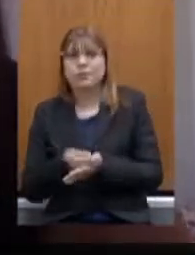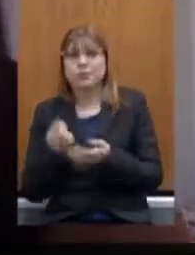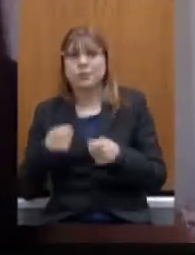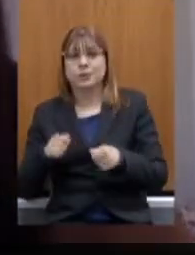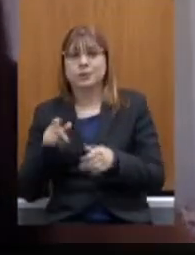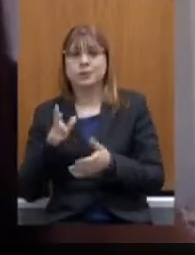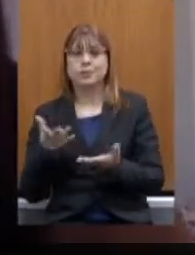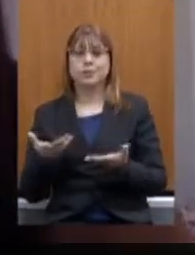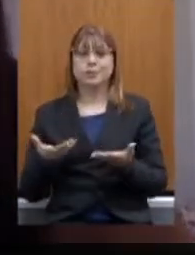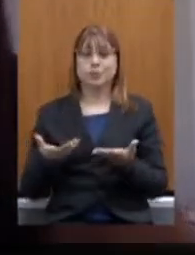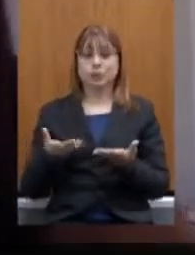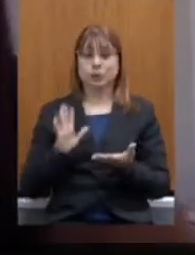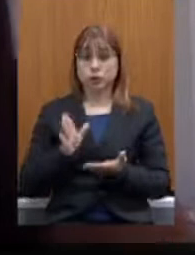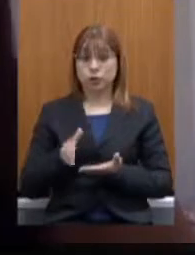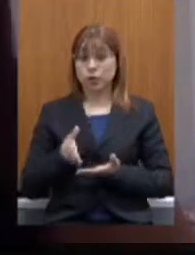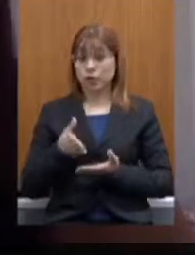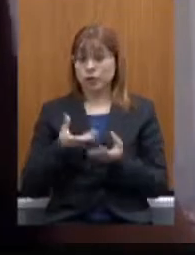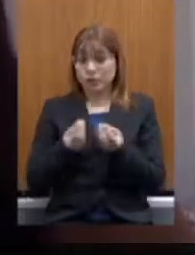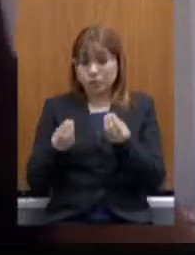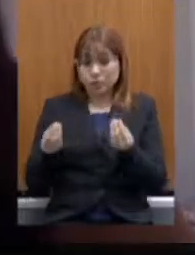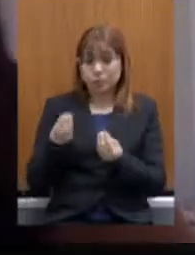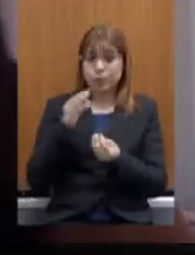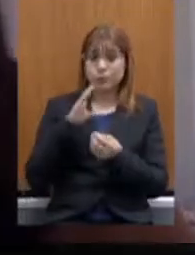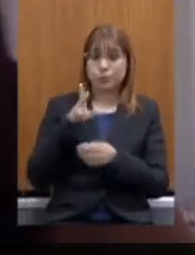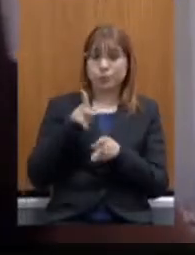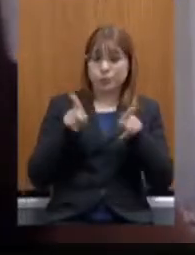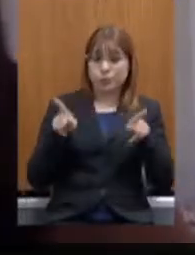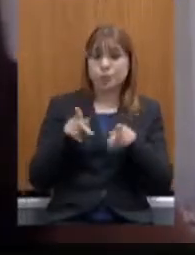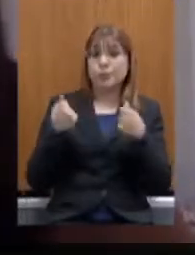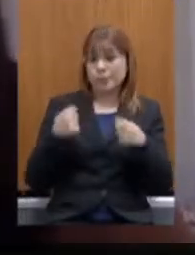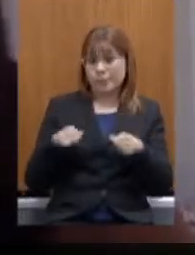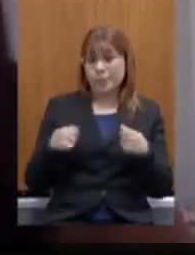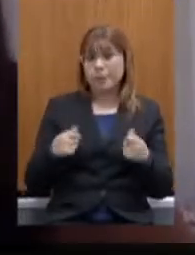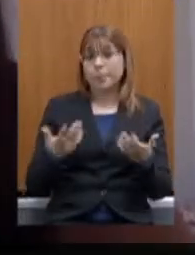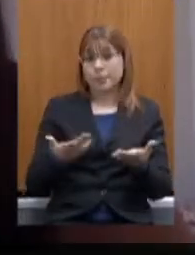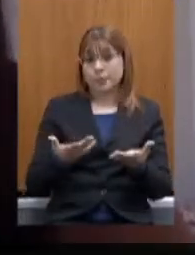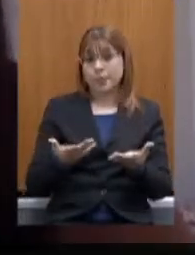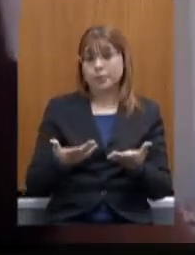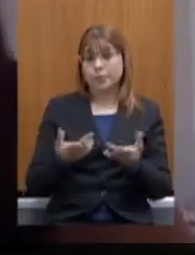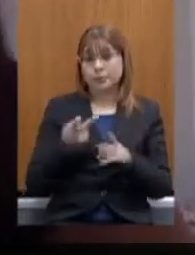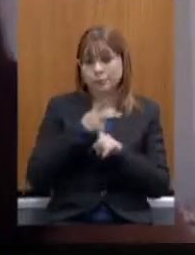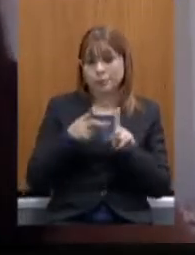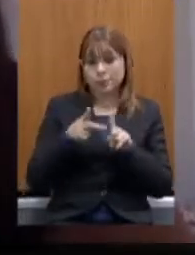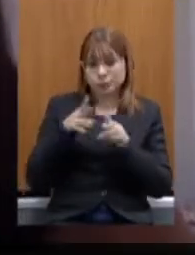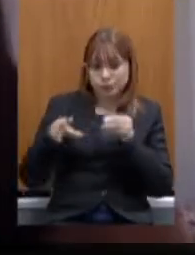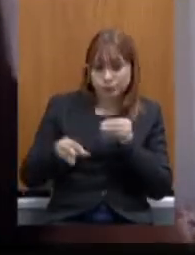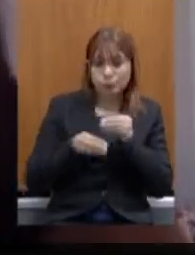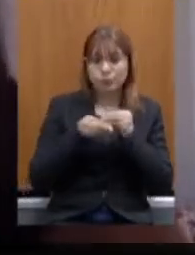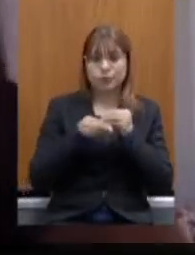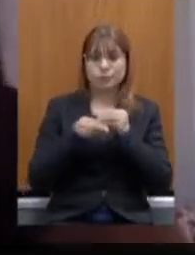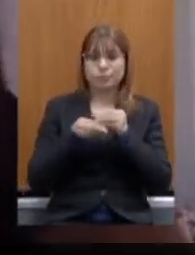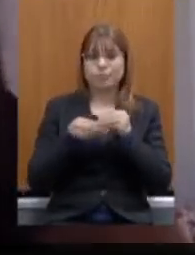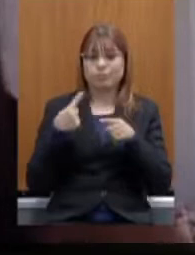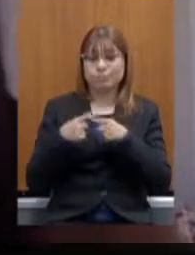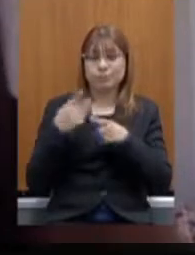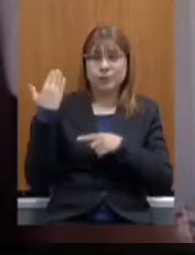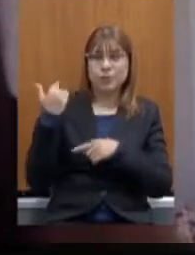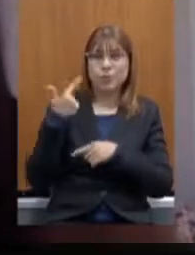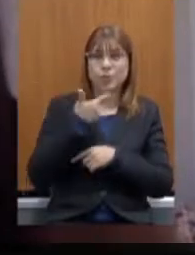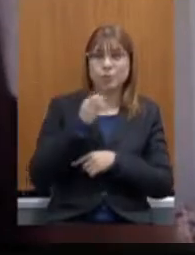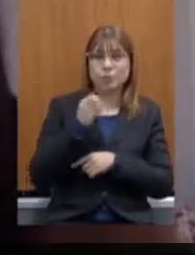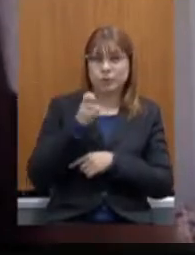uma parte dos nossos docentes que tem que fazer a previdência complementar por que ingressaram a partir de